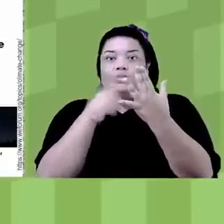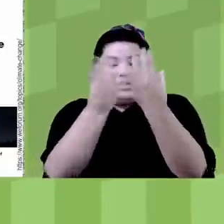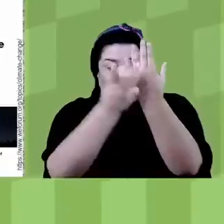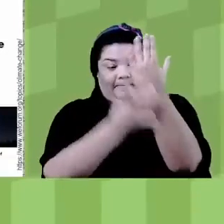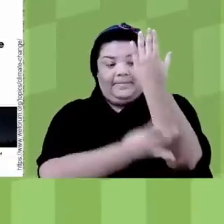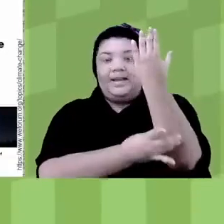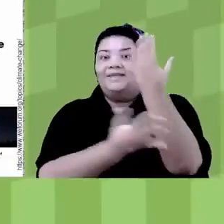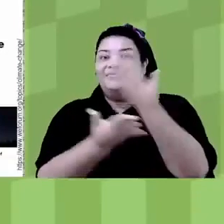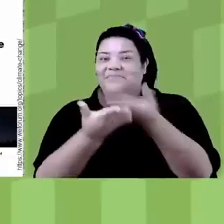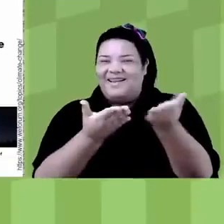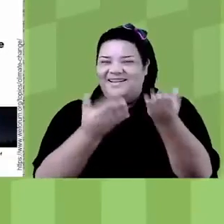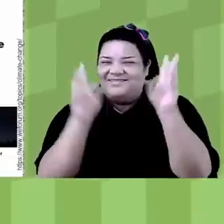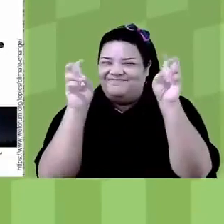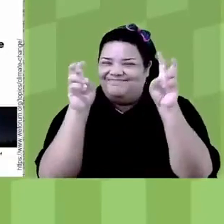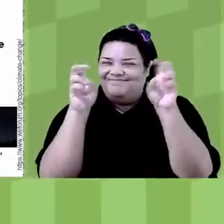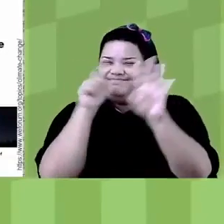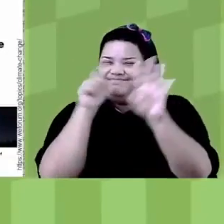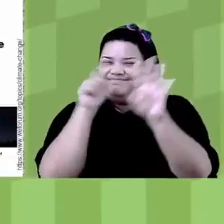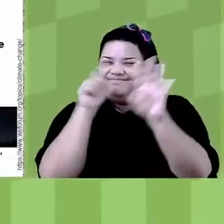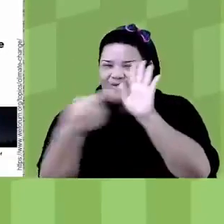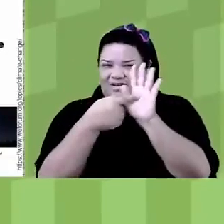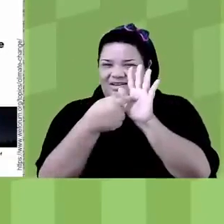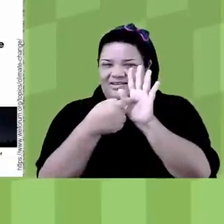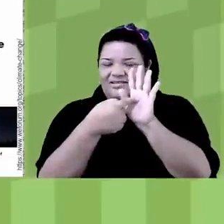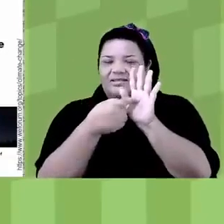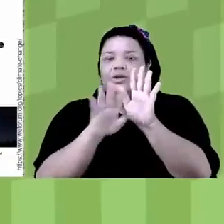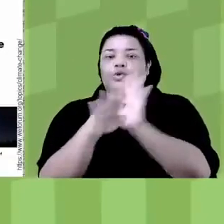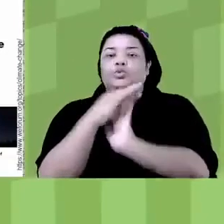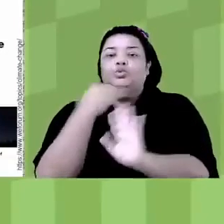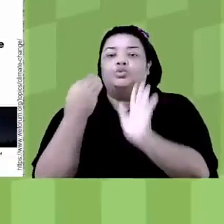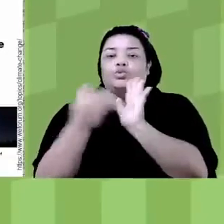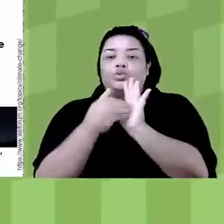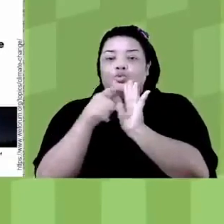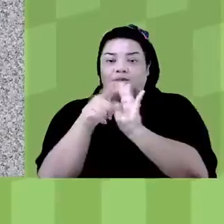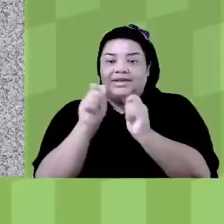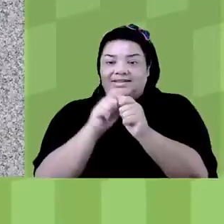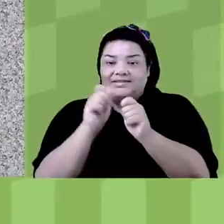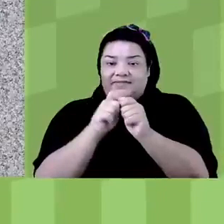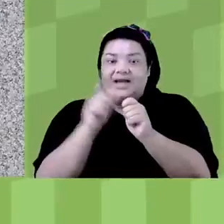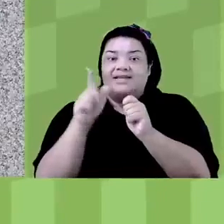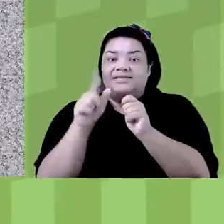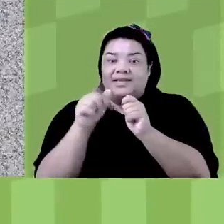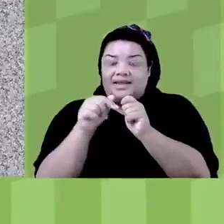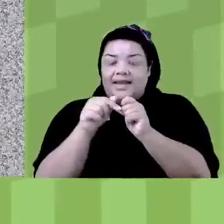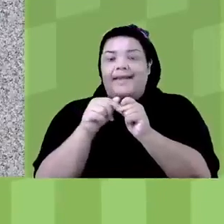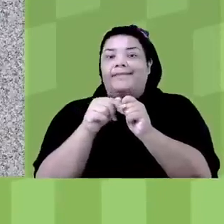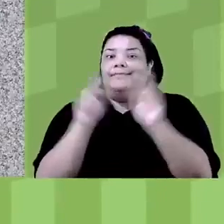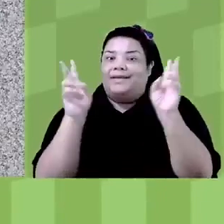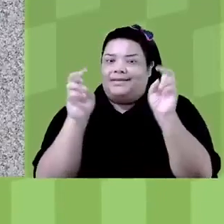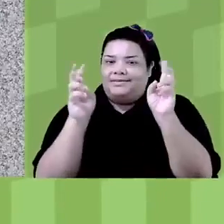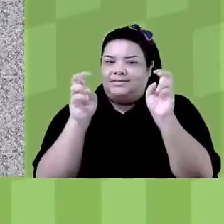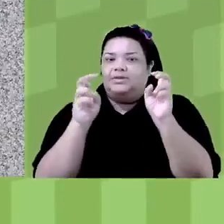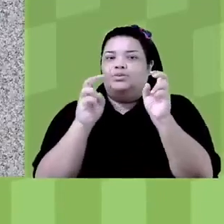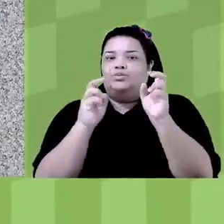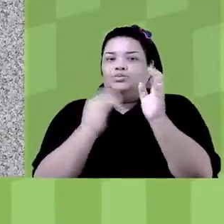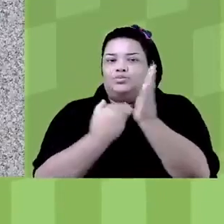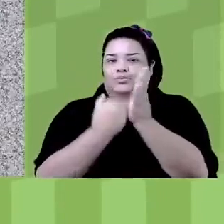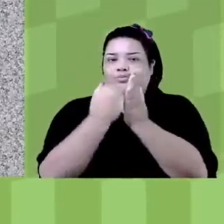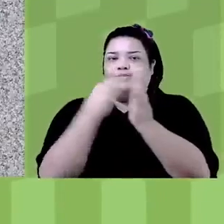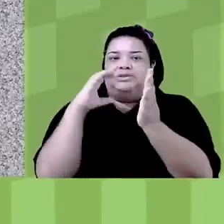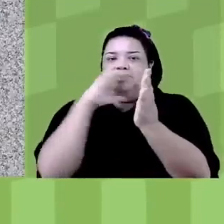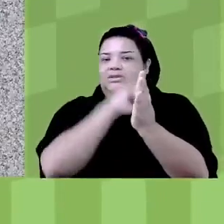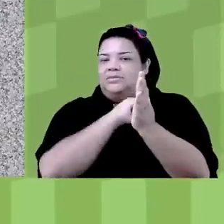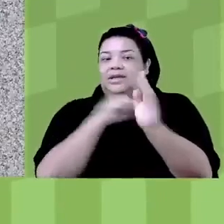olhar tudo o que eles fazem, como é pautado por essa questão. Ou ainda o Pacto Global da